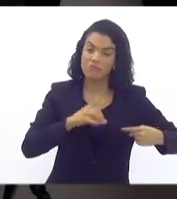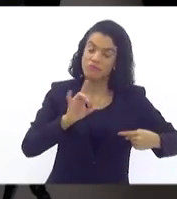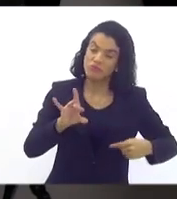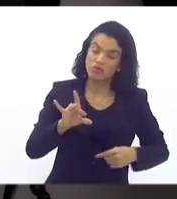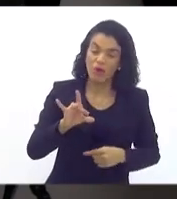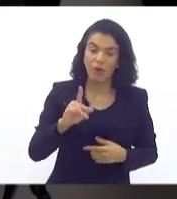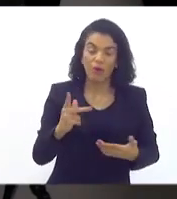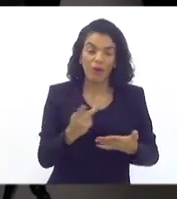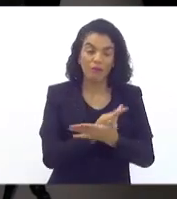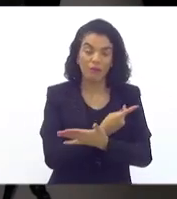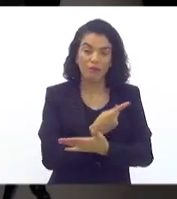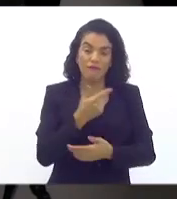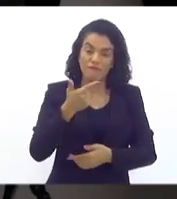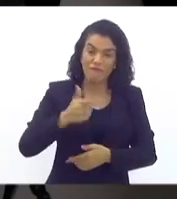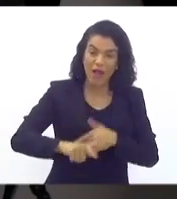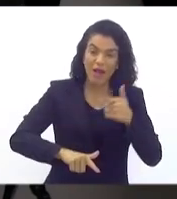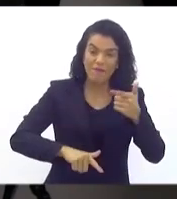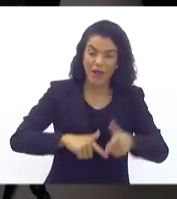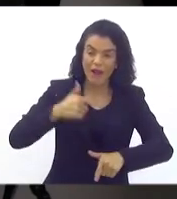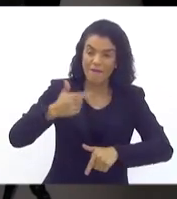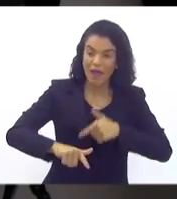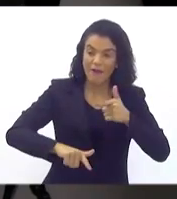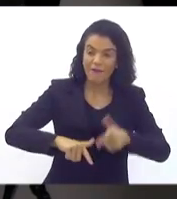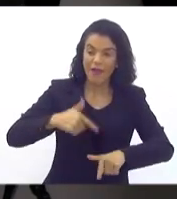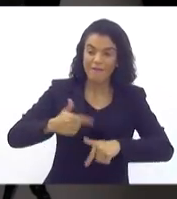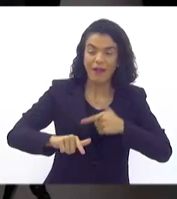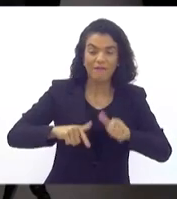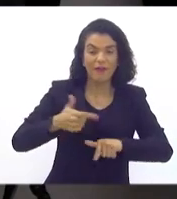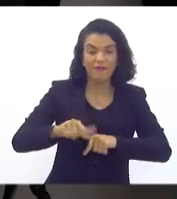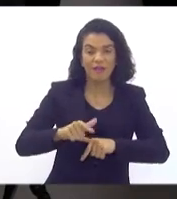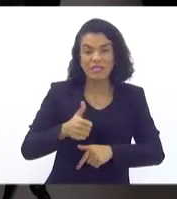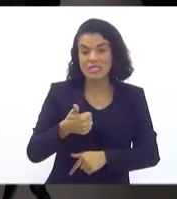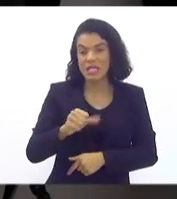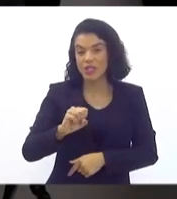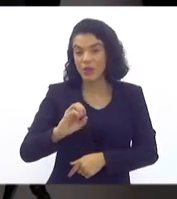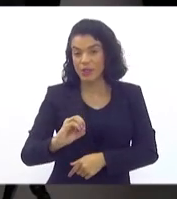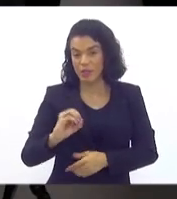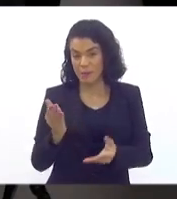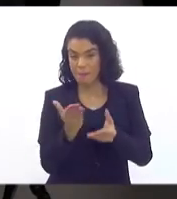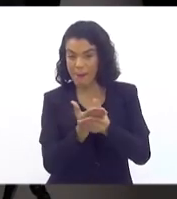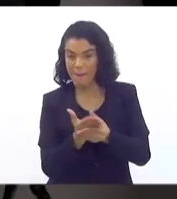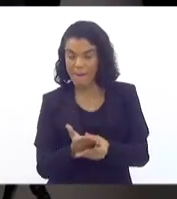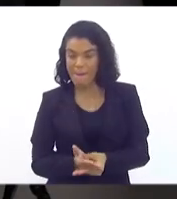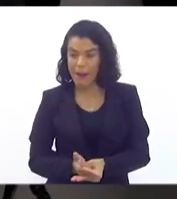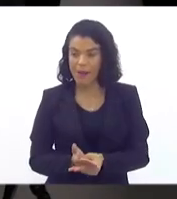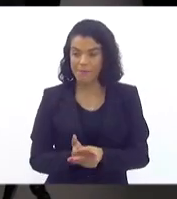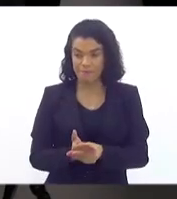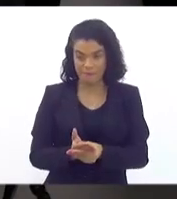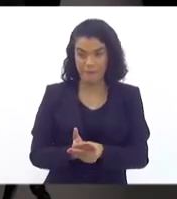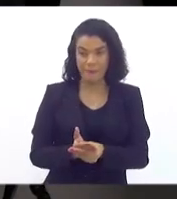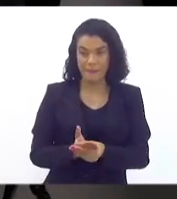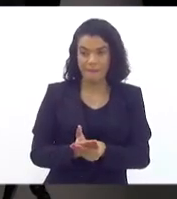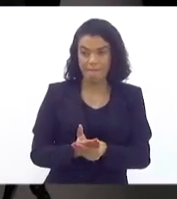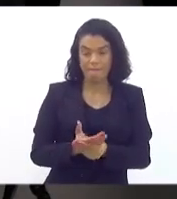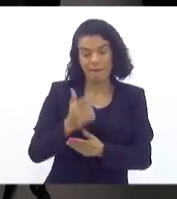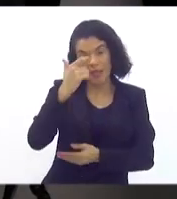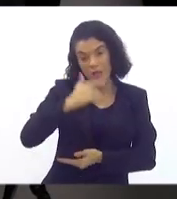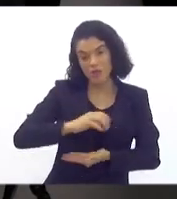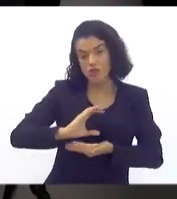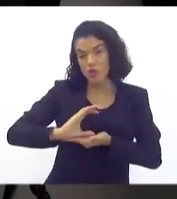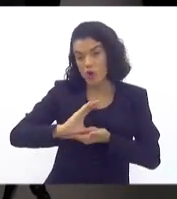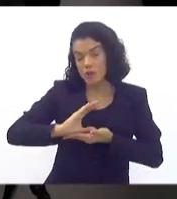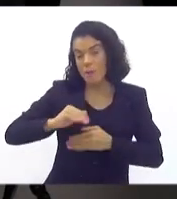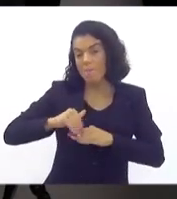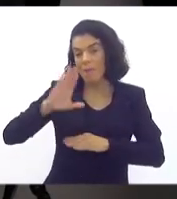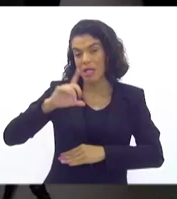de várias vezes ser cobrado porque eu tenho 180 processos 180 eu sou Conselheiro que tem